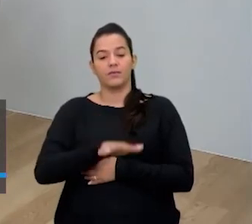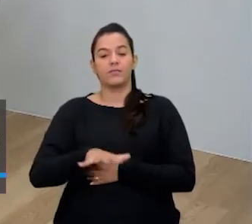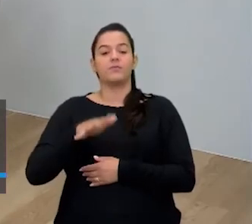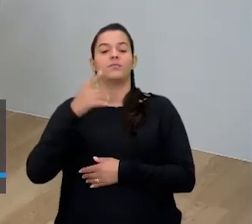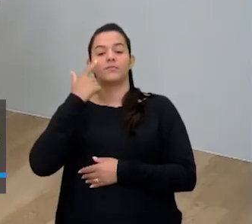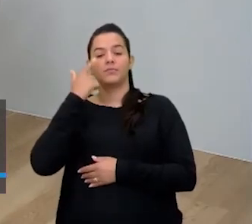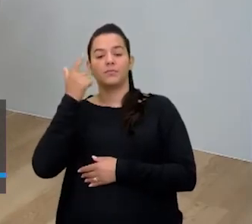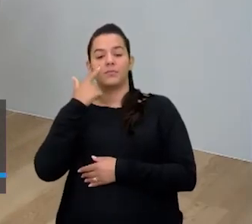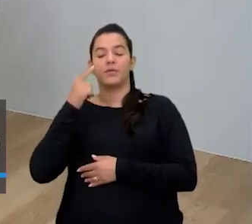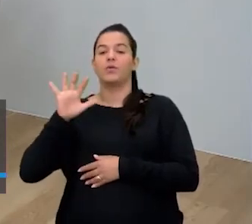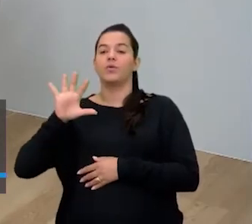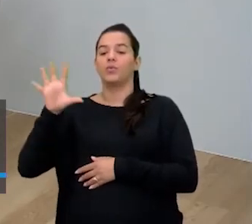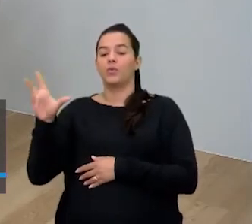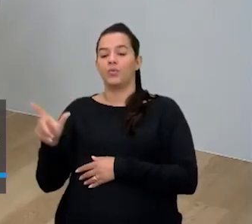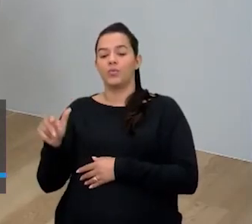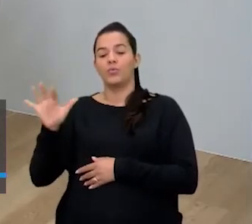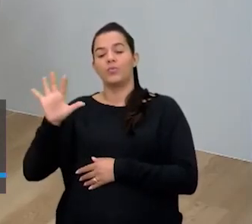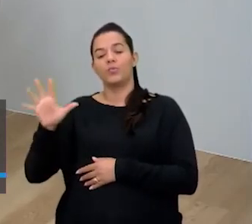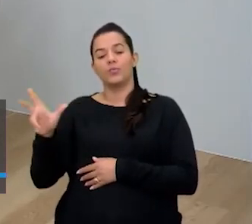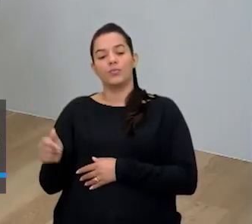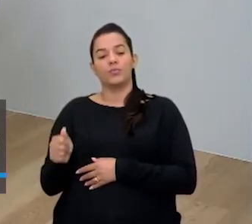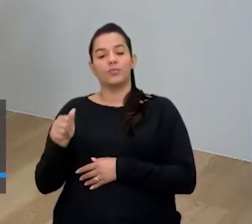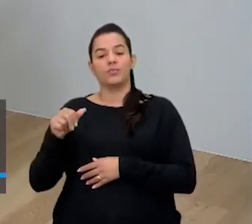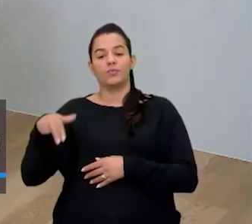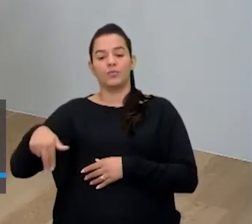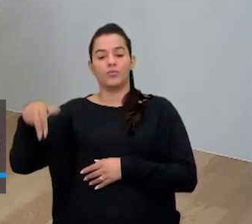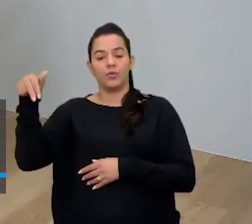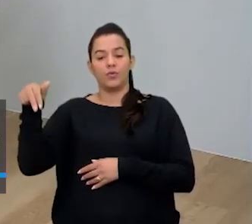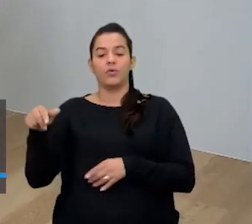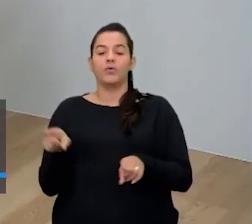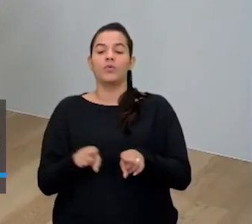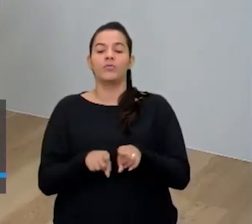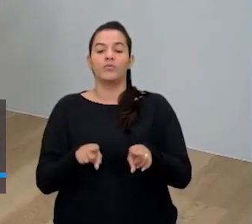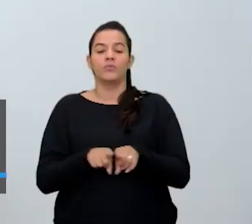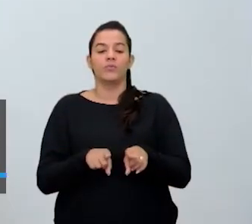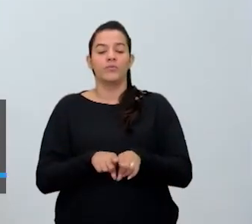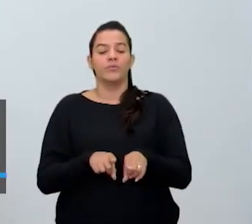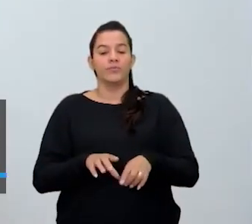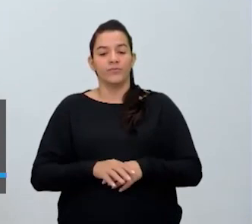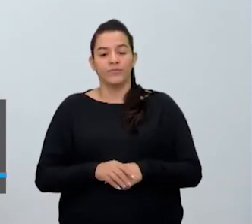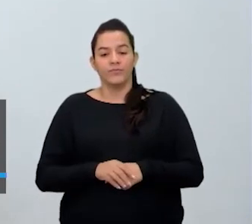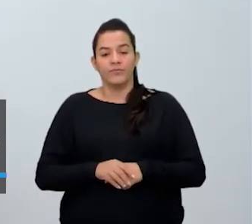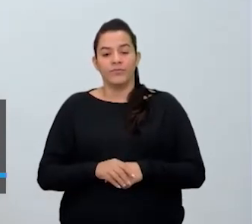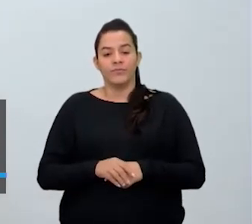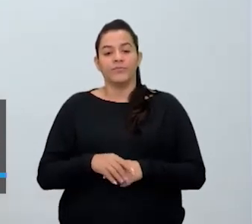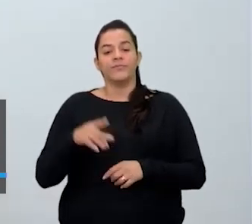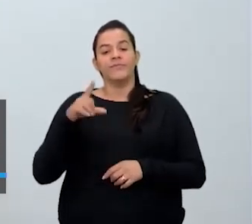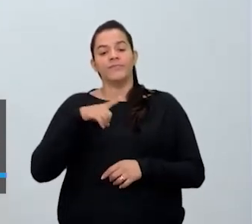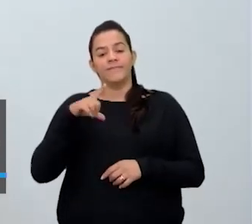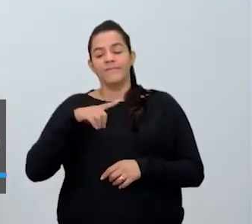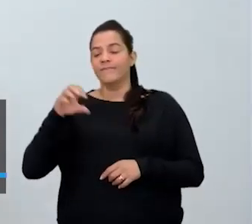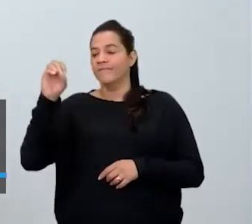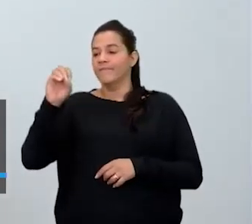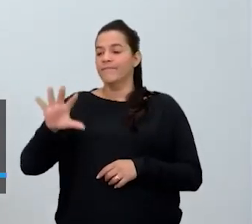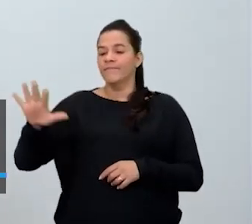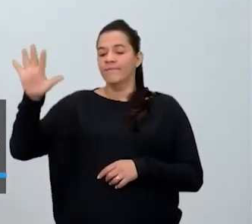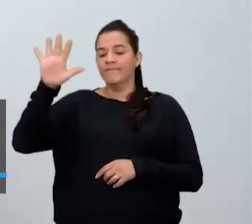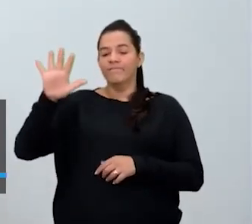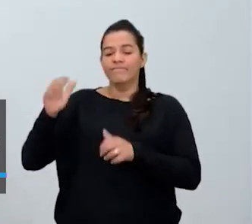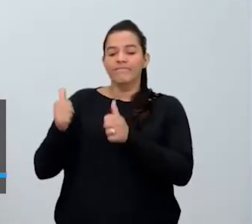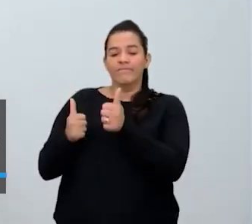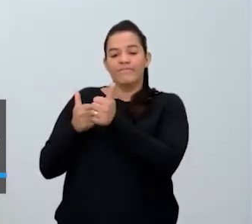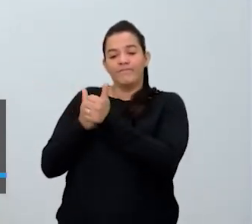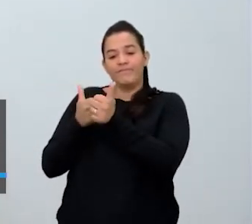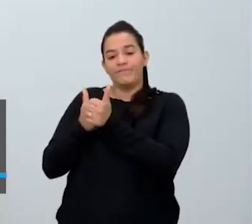Mediterrâneo, na região do norte da África, por isso que eu falei do Mediterrâneo, do Oriente Médio, que está ali